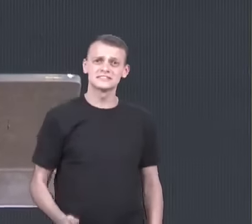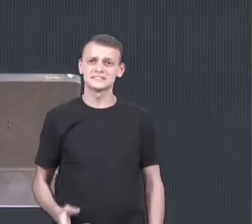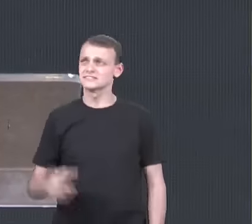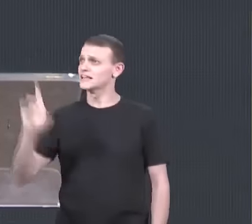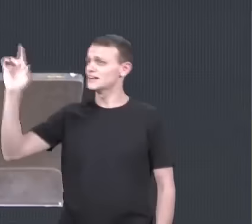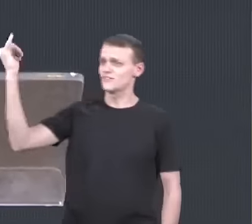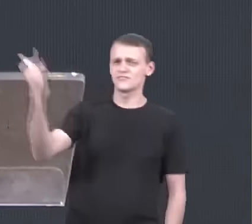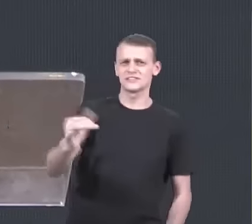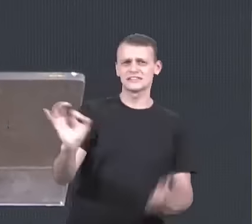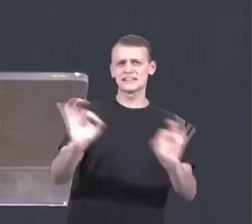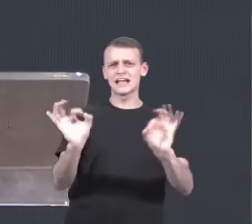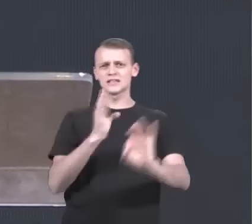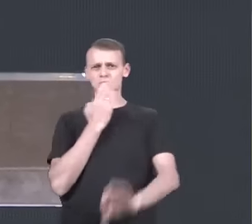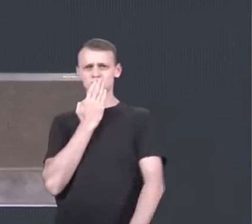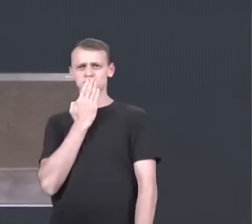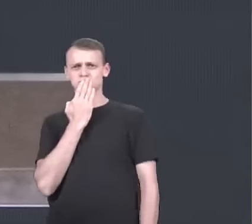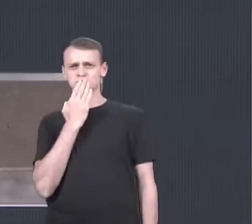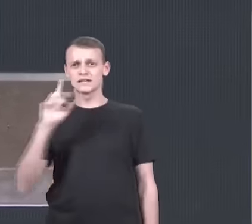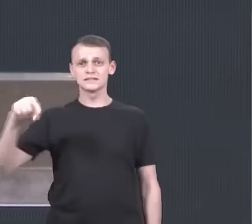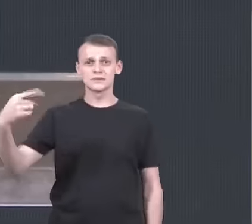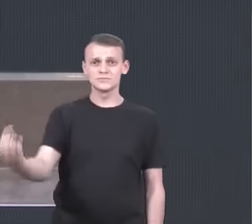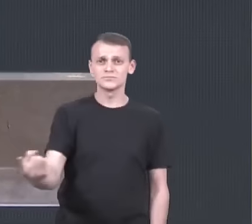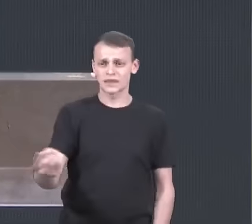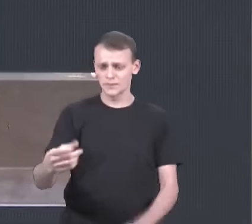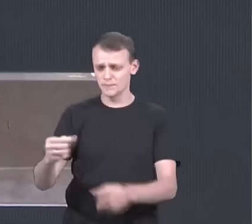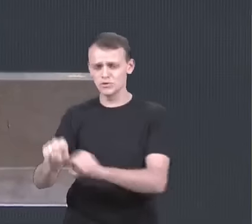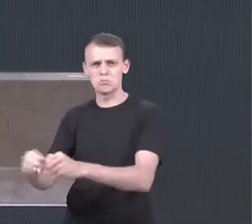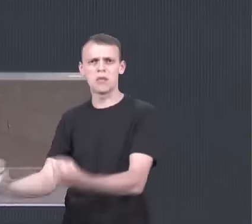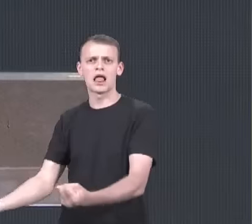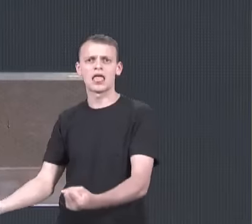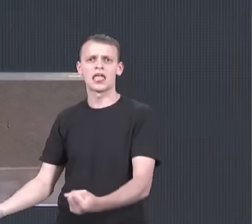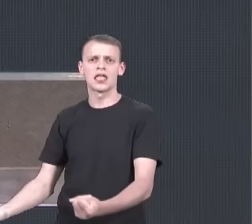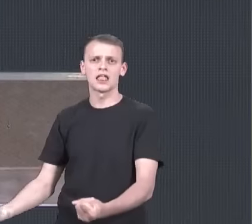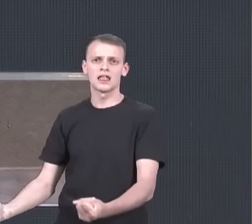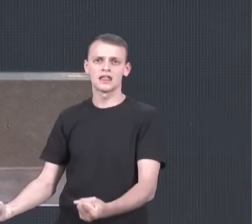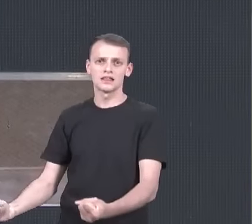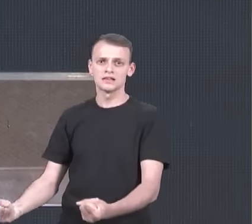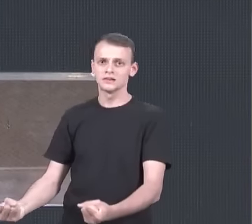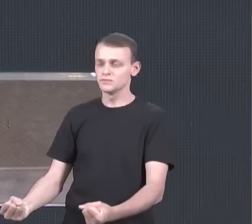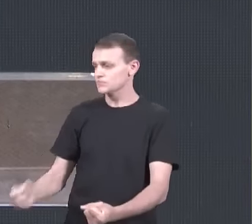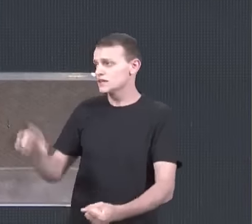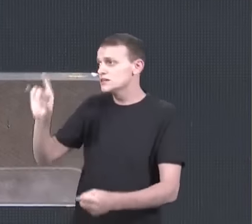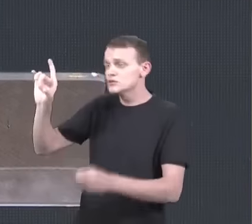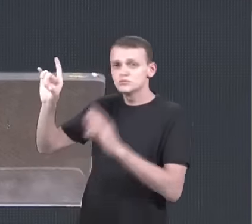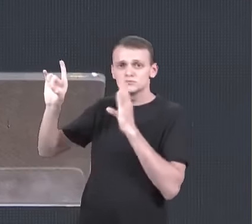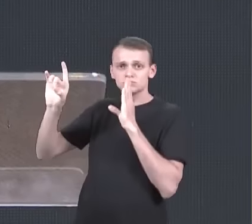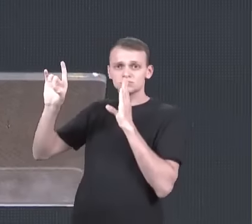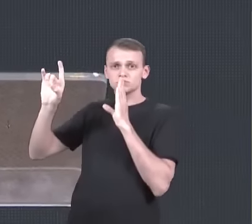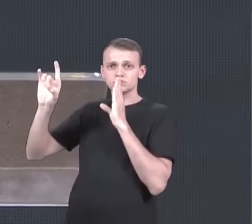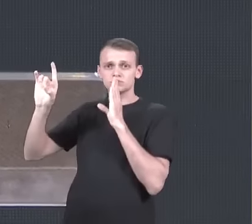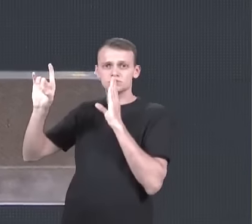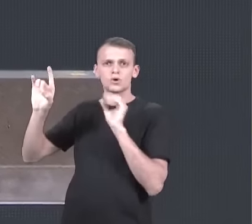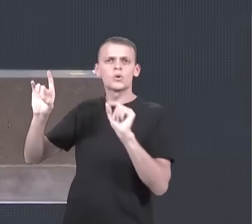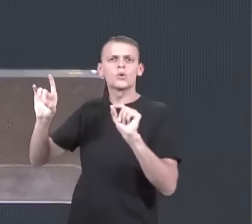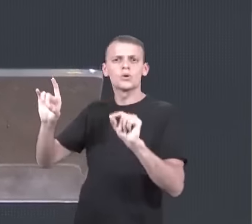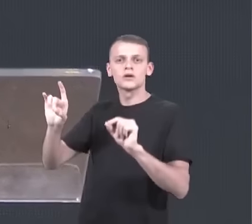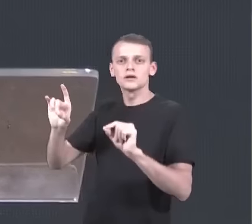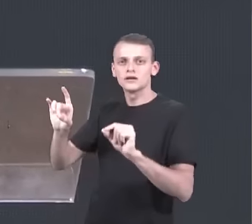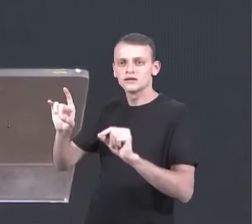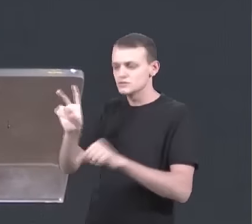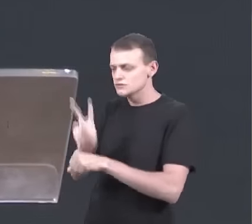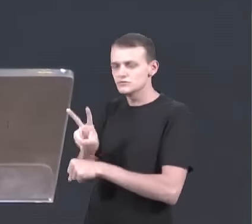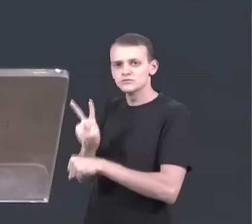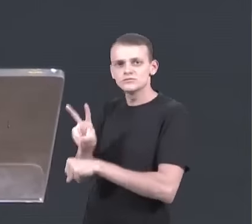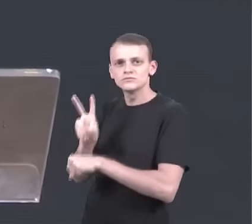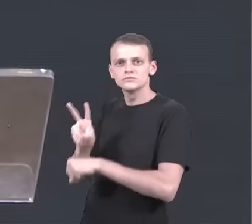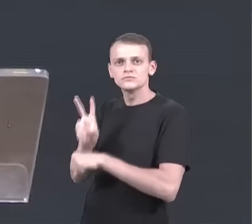para ele, também não disse depois que ele quebrou. Falou, tá bom, é um zelo